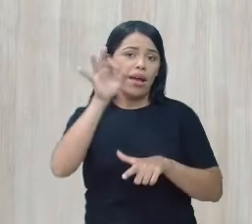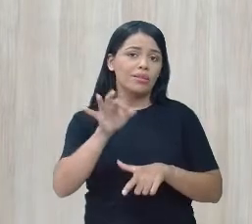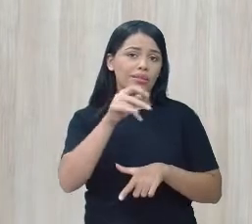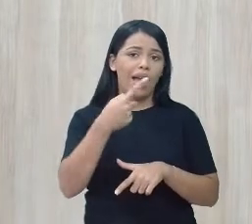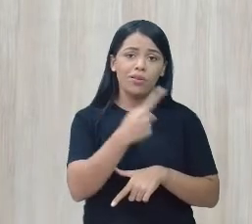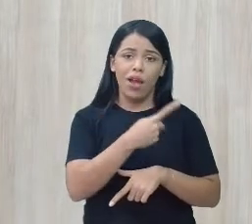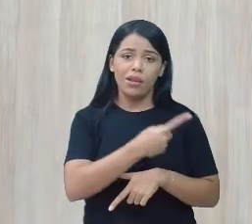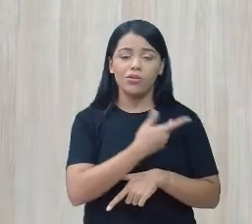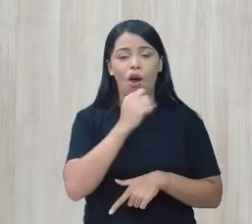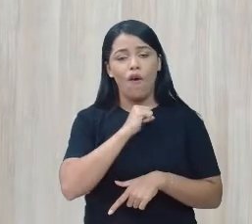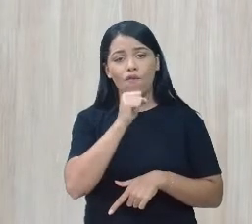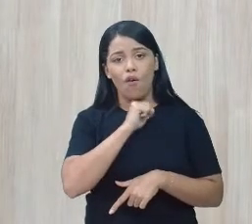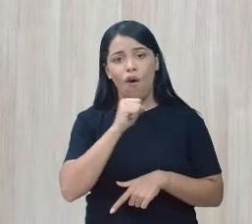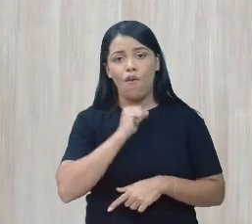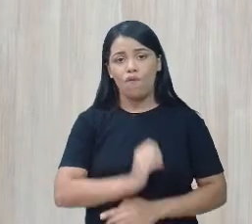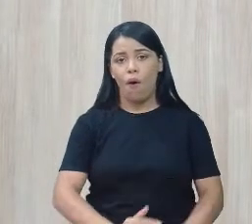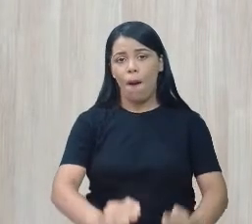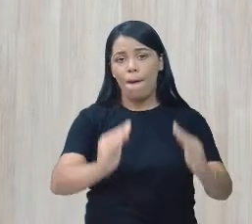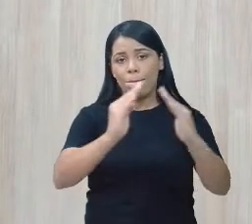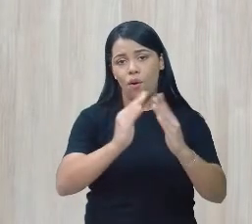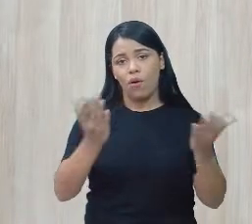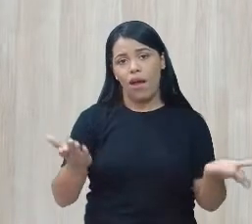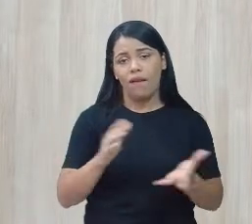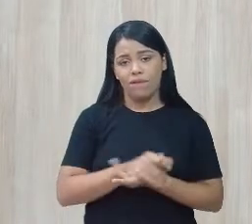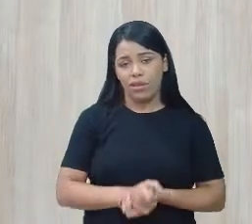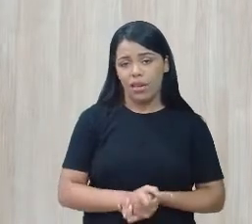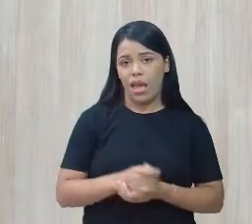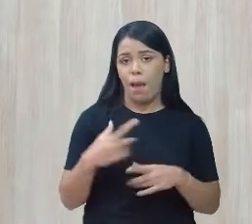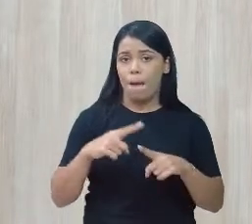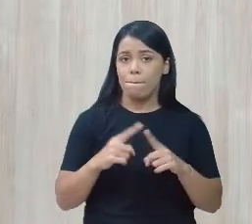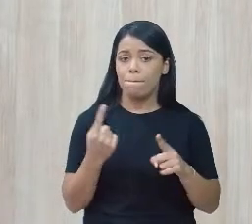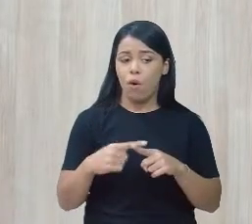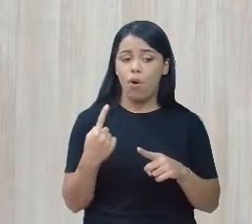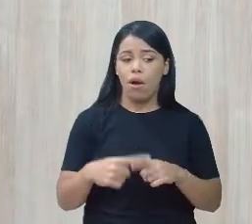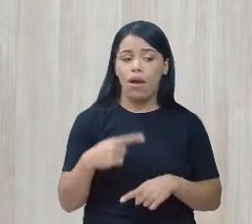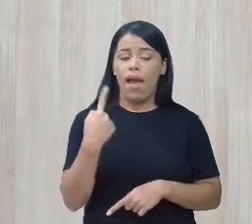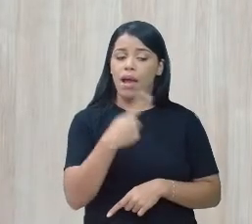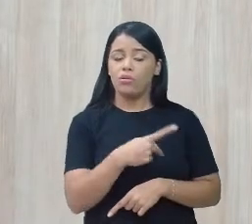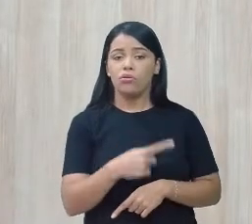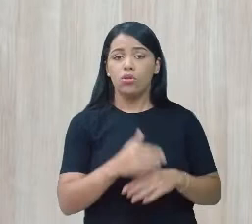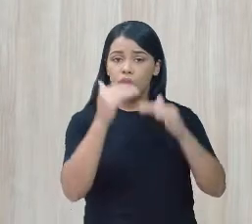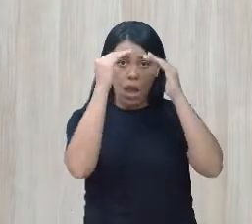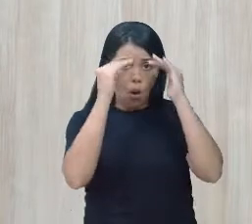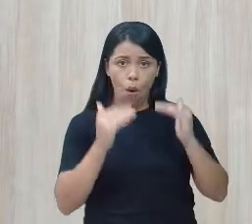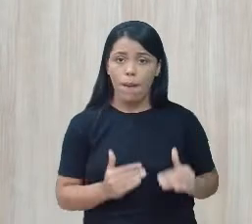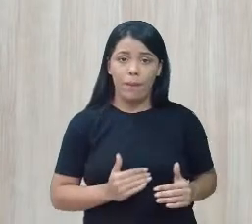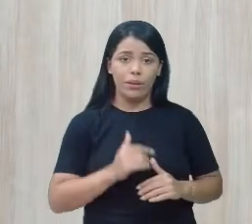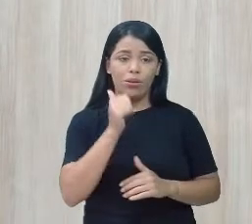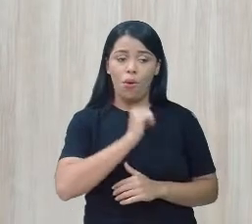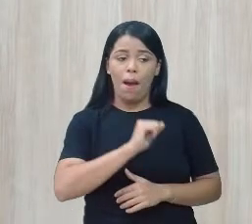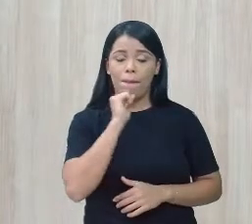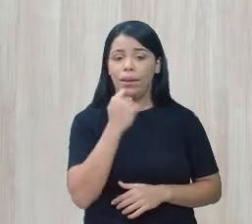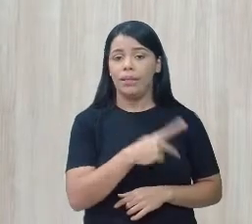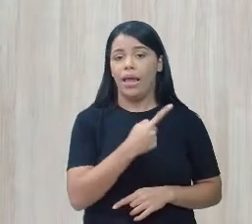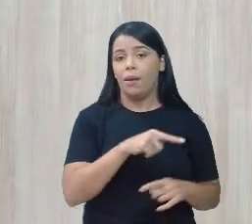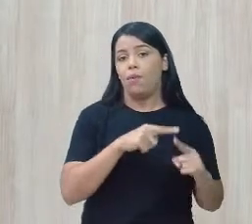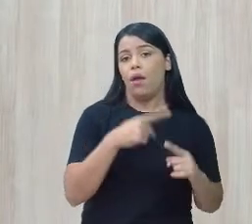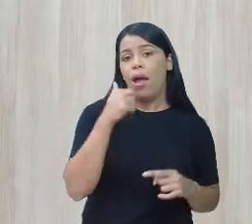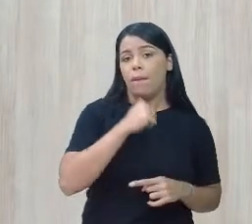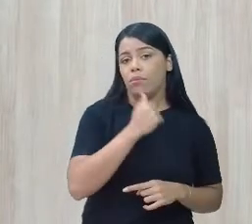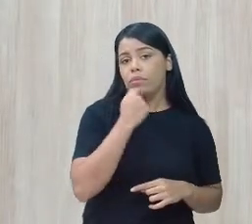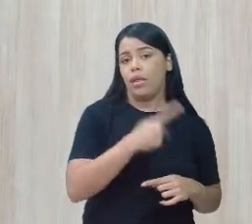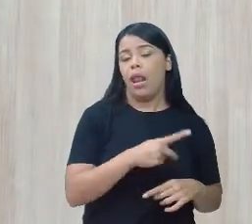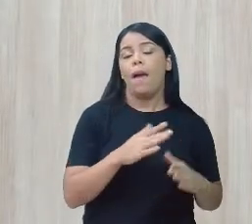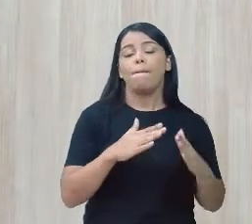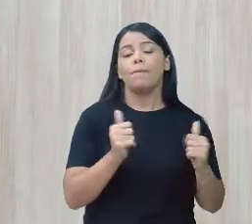o lobo, contrariando a sua mãe, que tinha pedido para Chapeuzinho Vermelho não entrar na floresta sozinha. Então, aqui